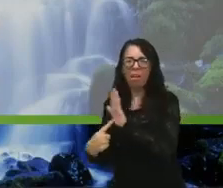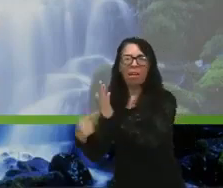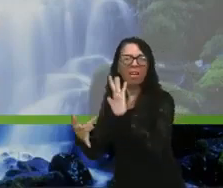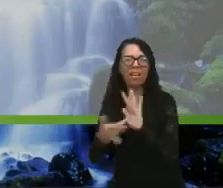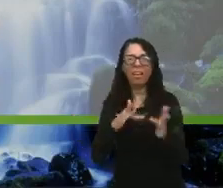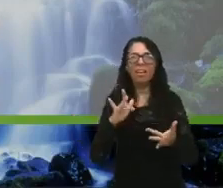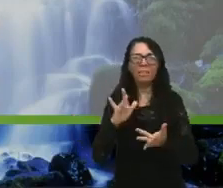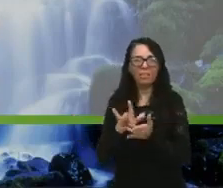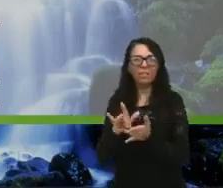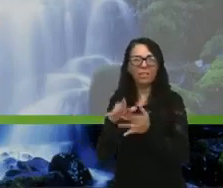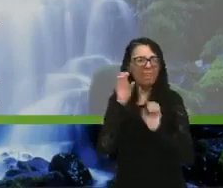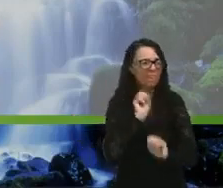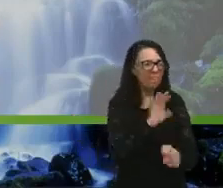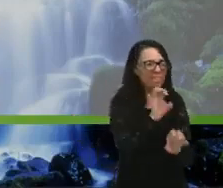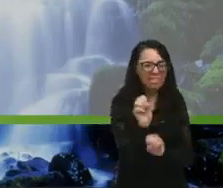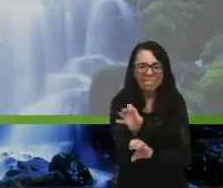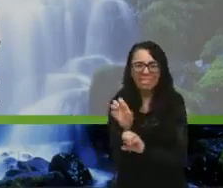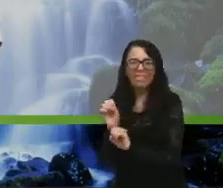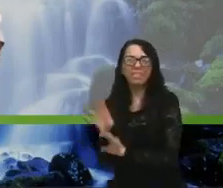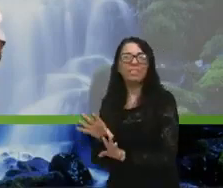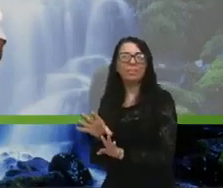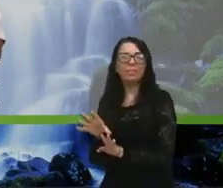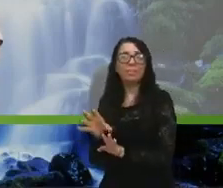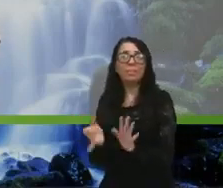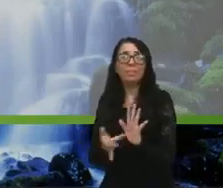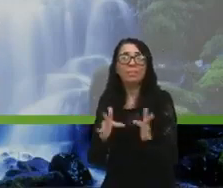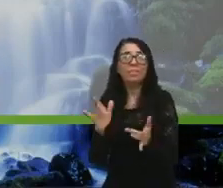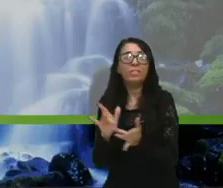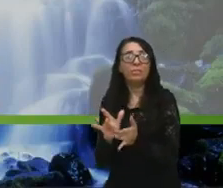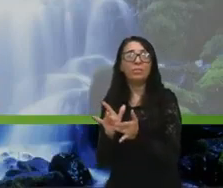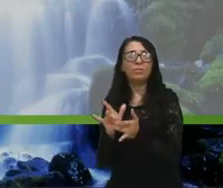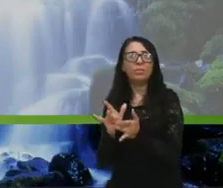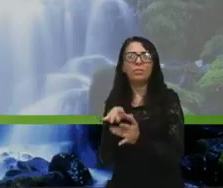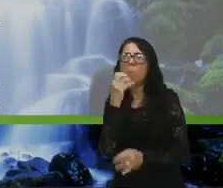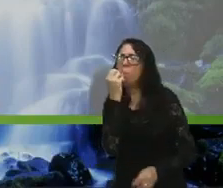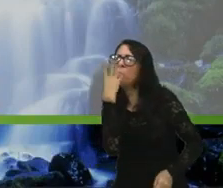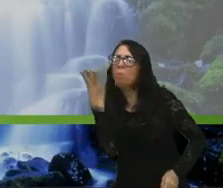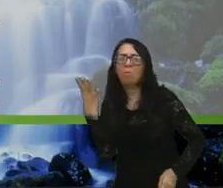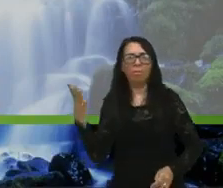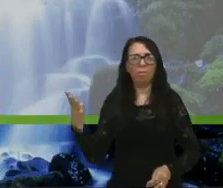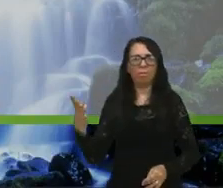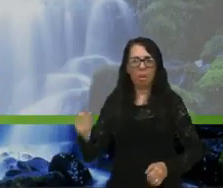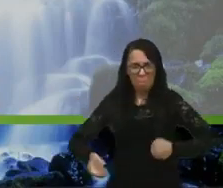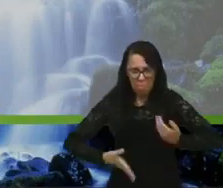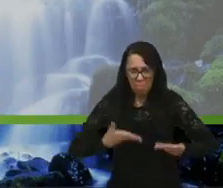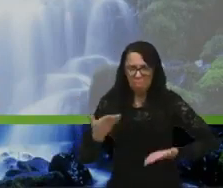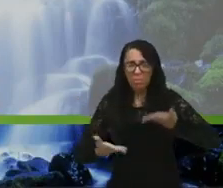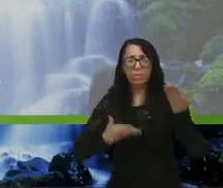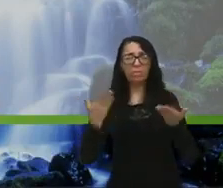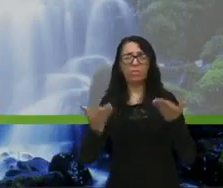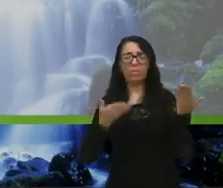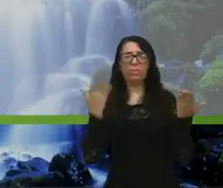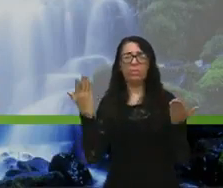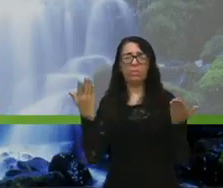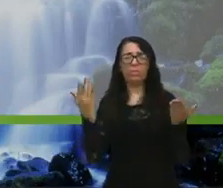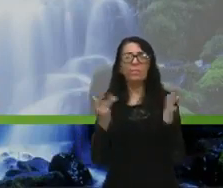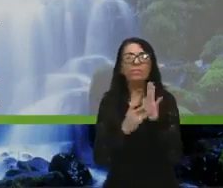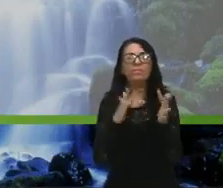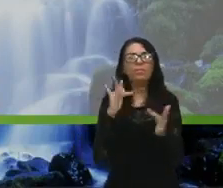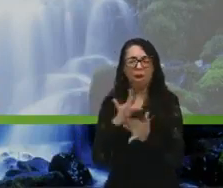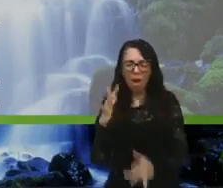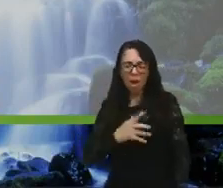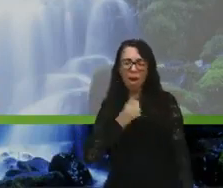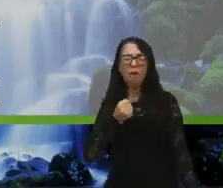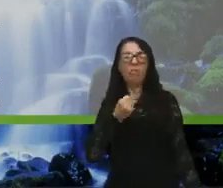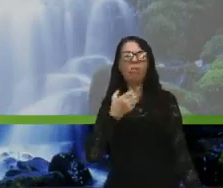não buscam Deus para satisfazer os desejos do seu coração e as ambições da alma. Os que